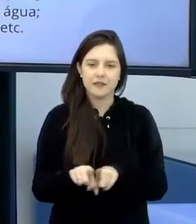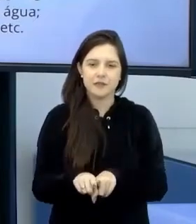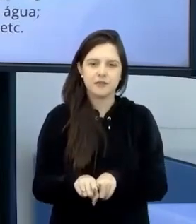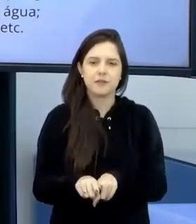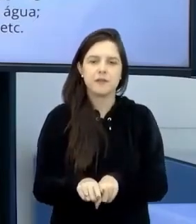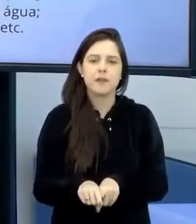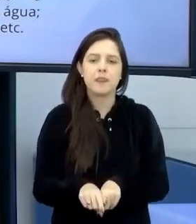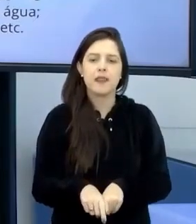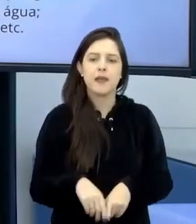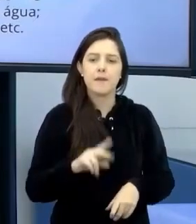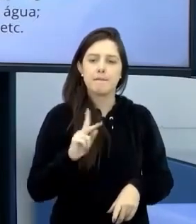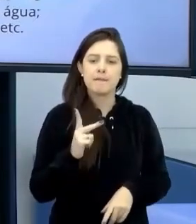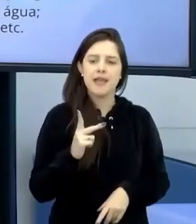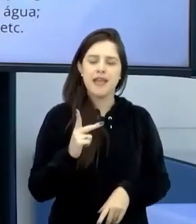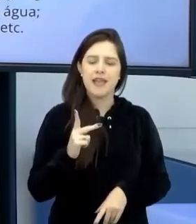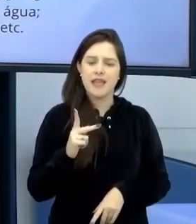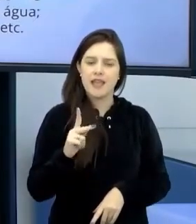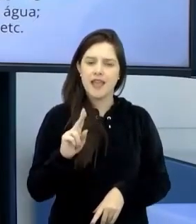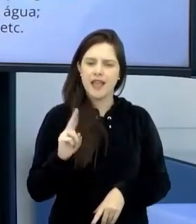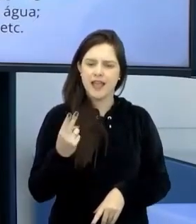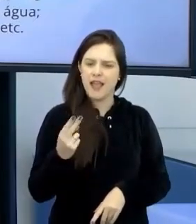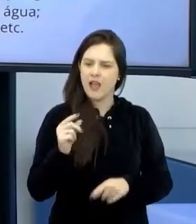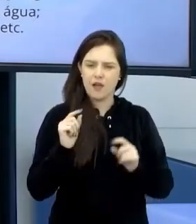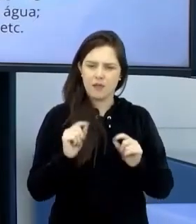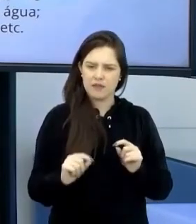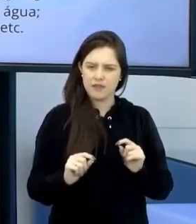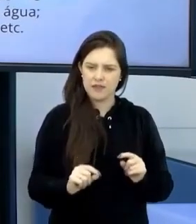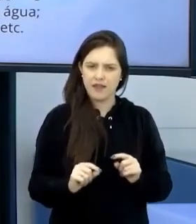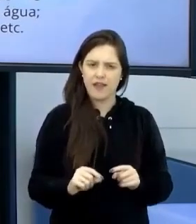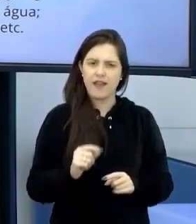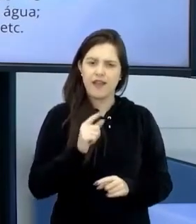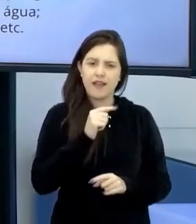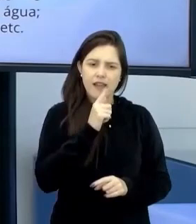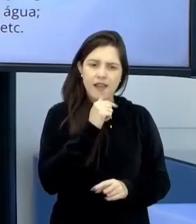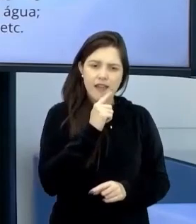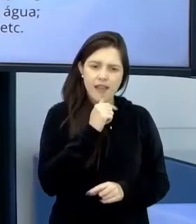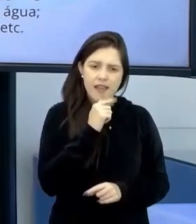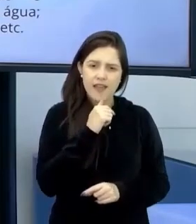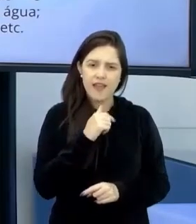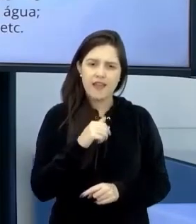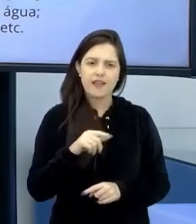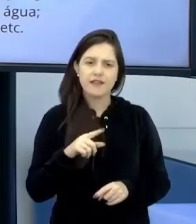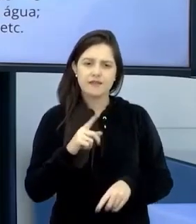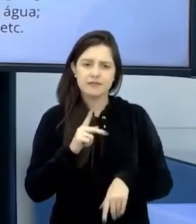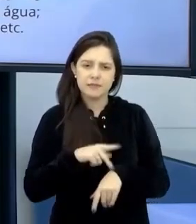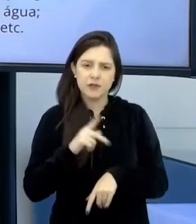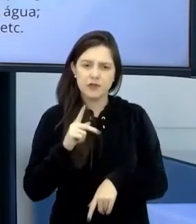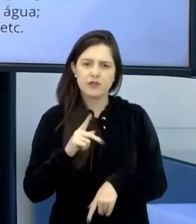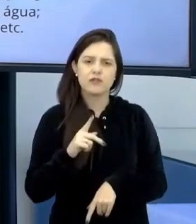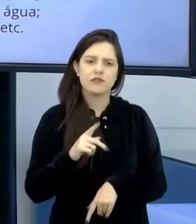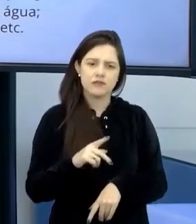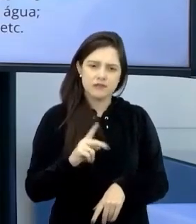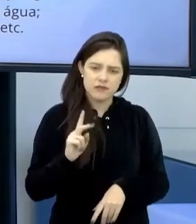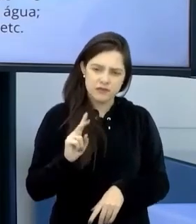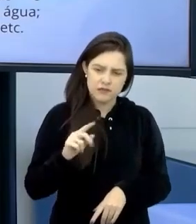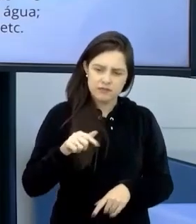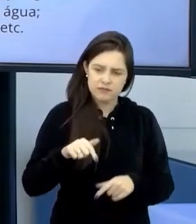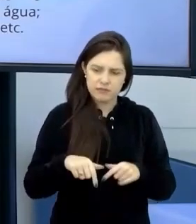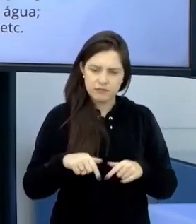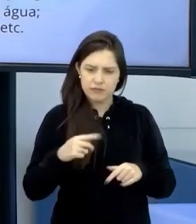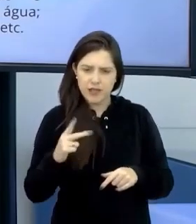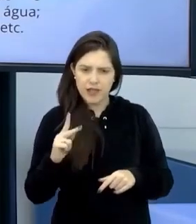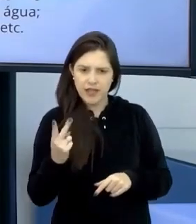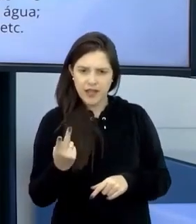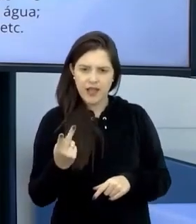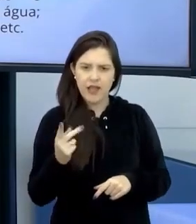que nos diz muito sobre ela. A água pura deve ter seu pH em torno de 7, que é o que é considerado neutro. Se nós